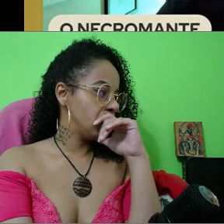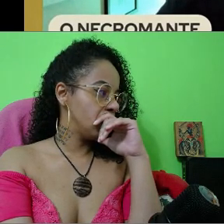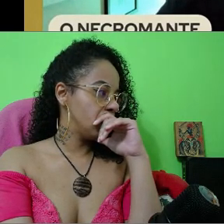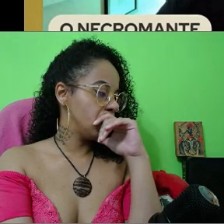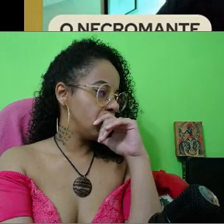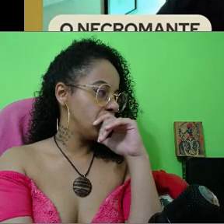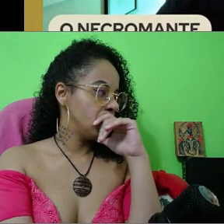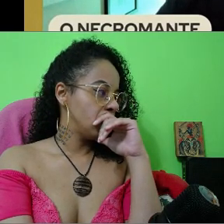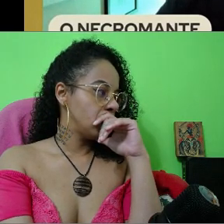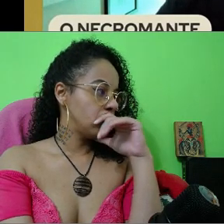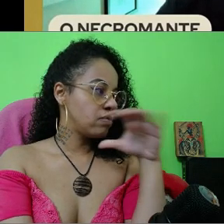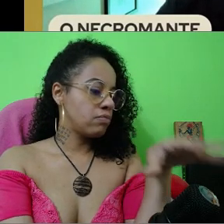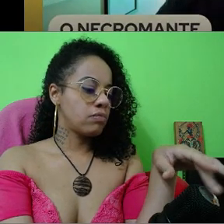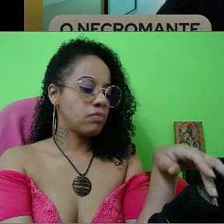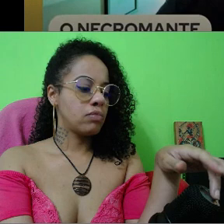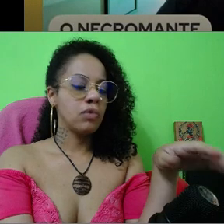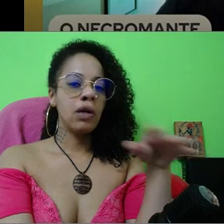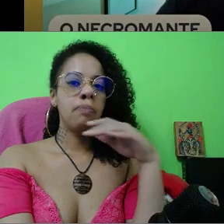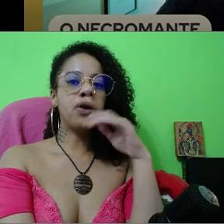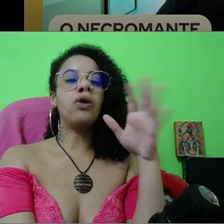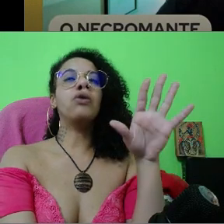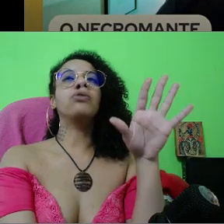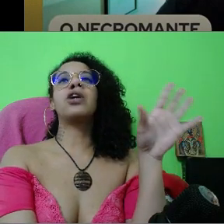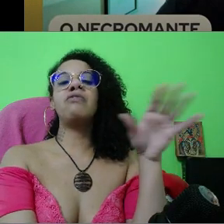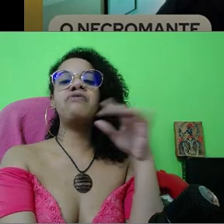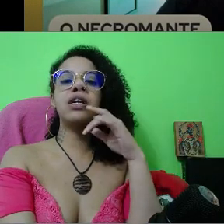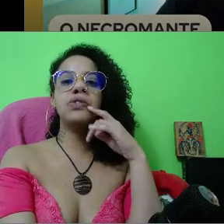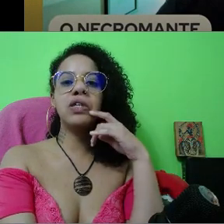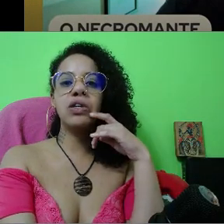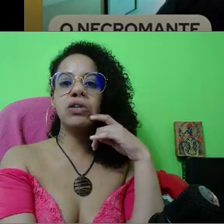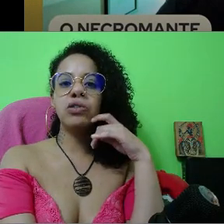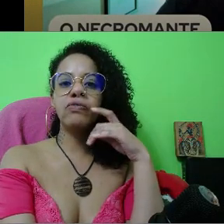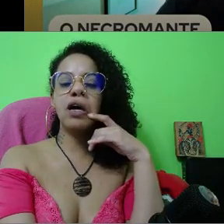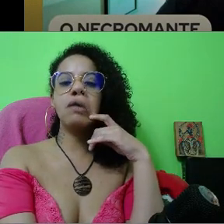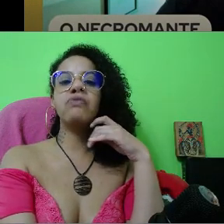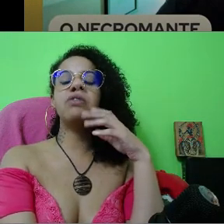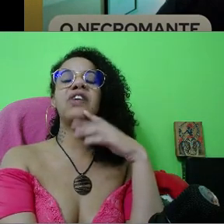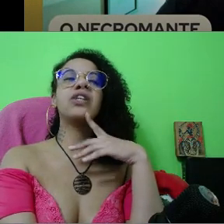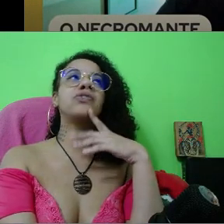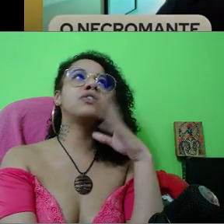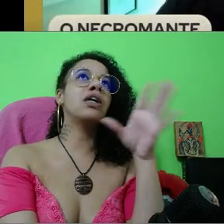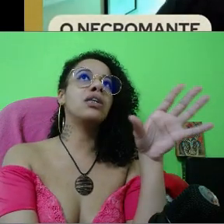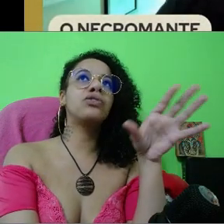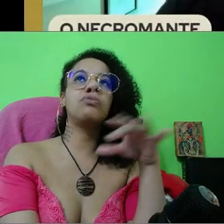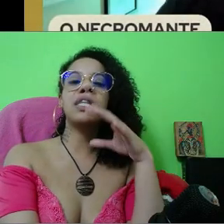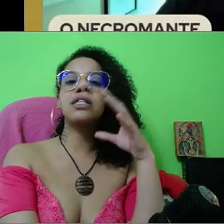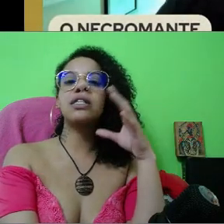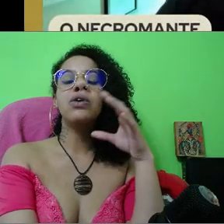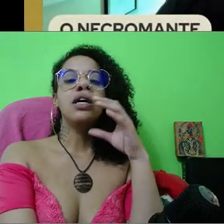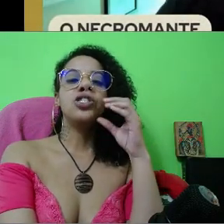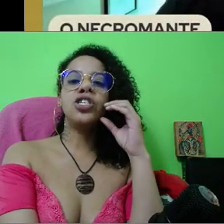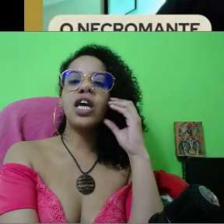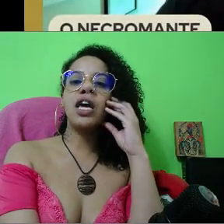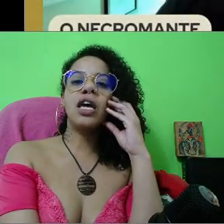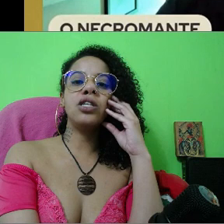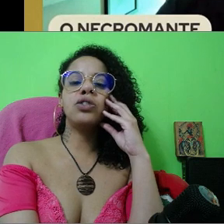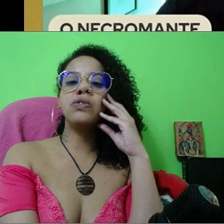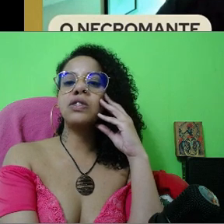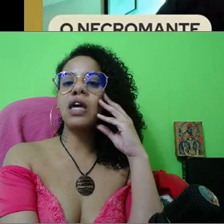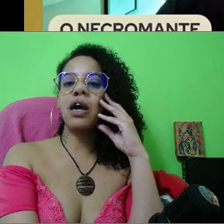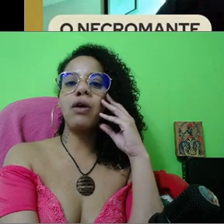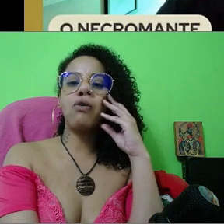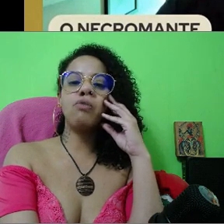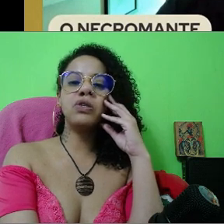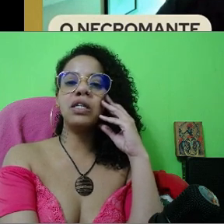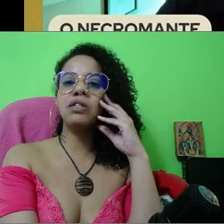materialista falando de Santos Pronto agora vamos falar do santo vamos vamos falar de santo não bateu Gente